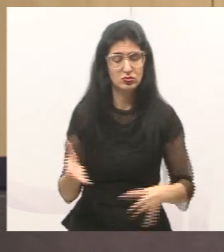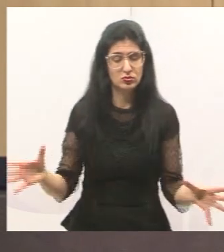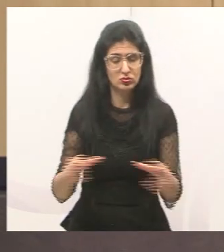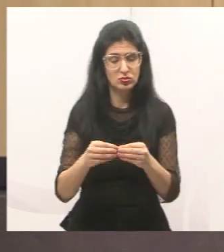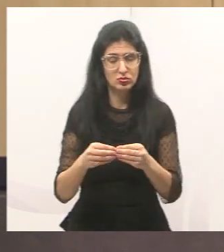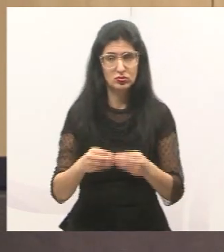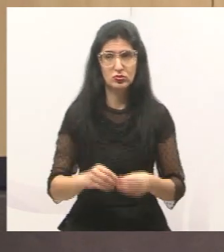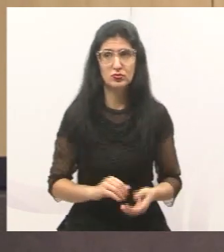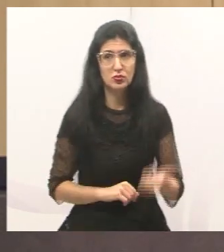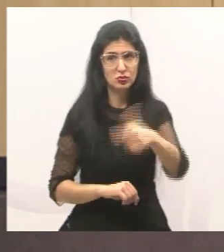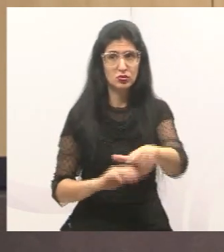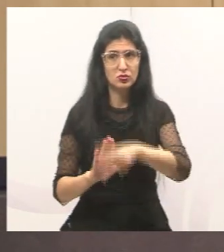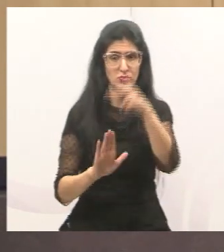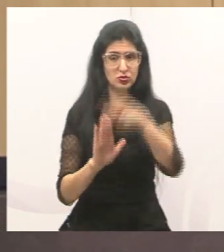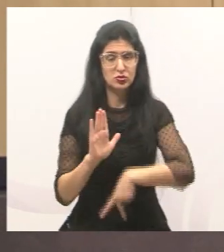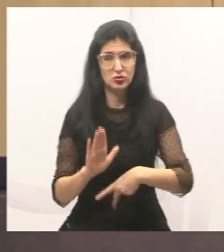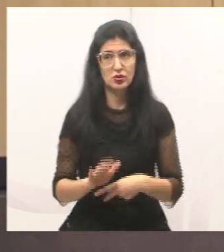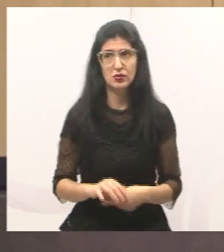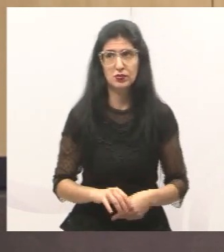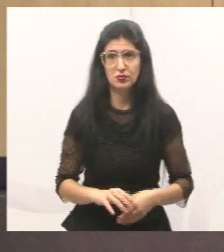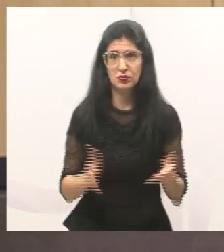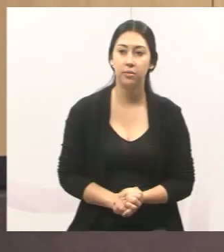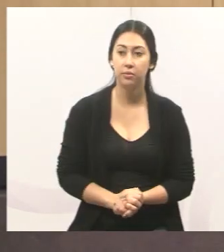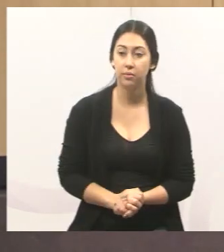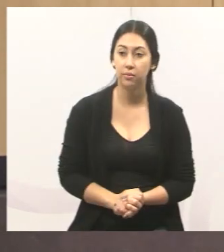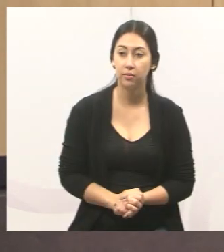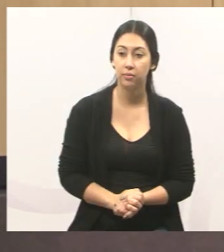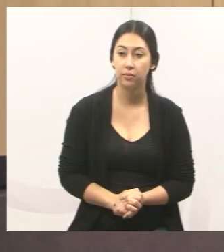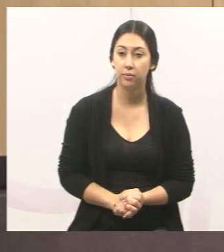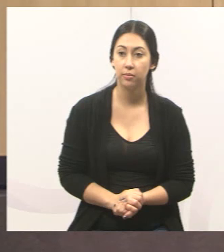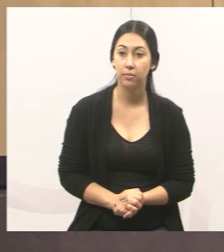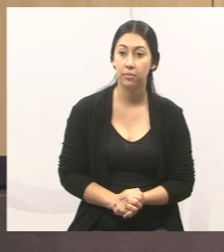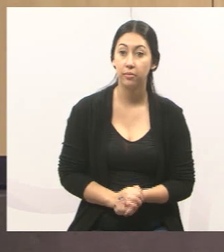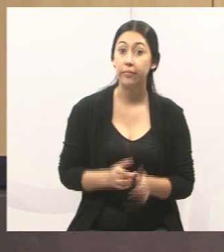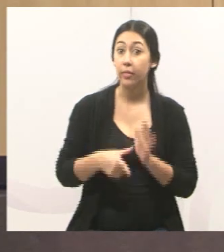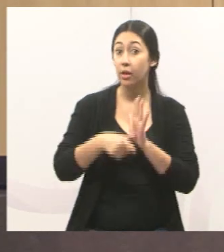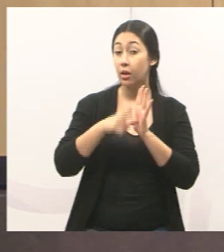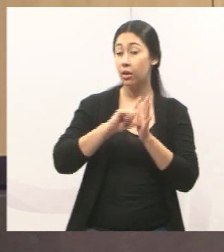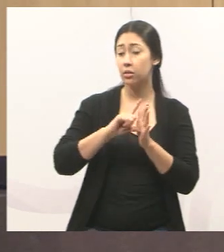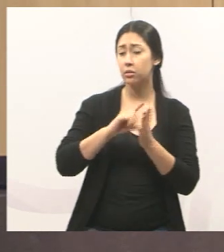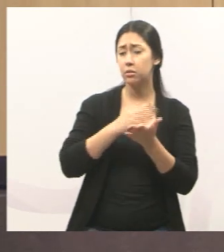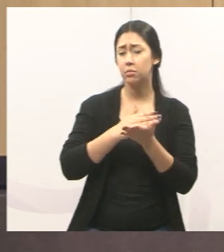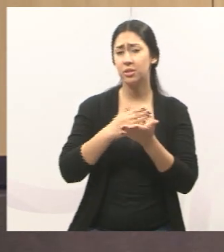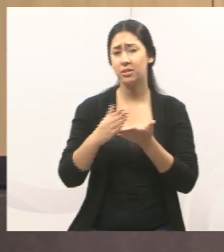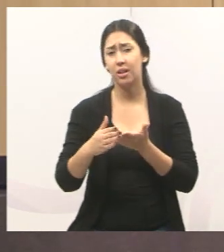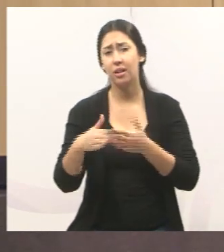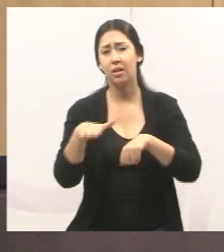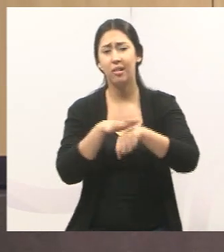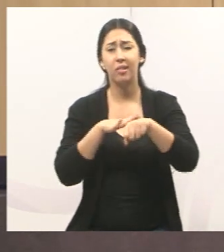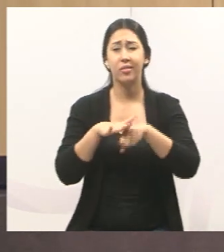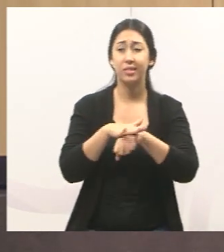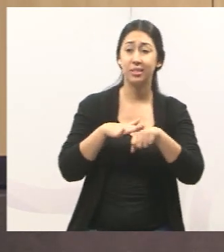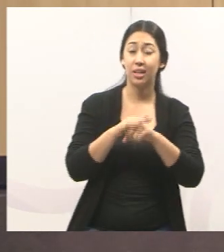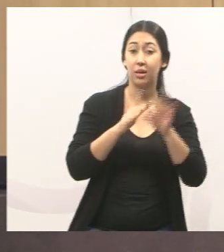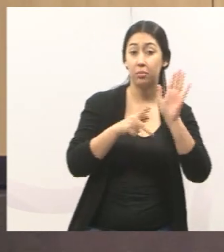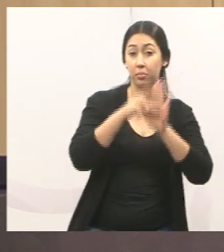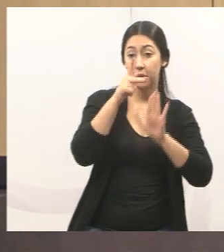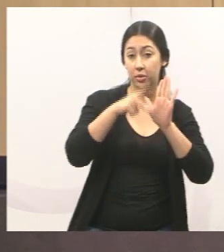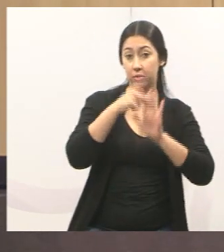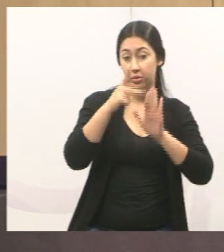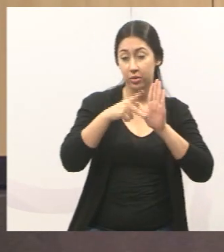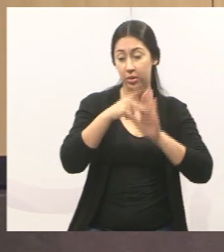resumo do próximo projeto inscrito na ordem do dia. Antes de reiniciarmos a discussão do projeto que